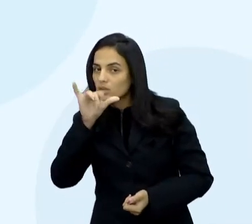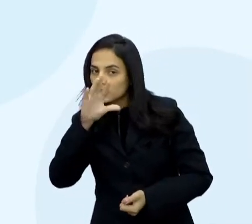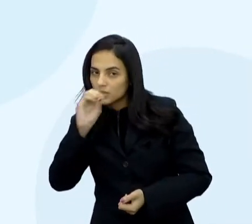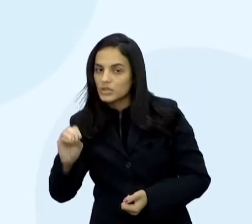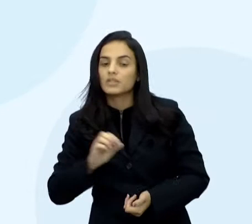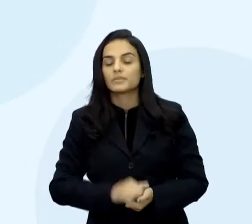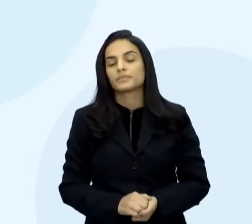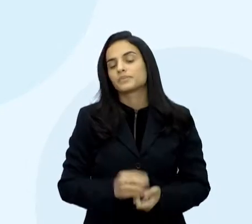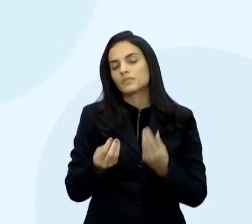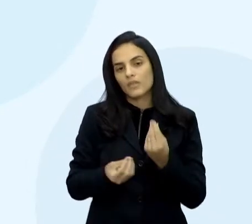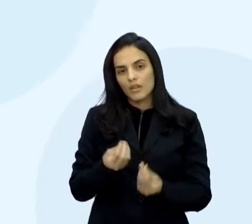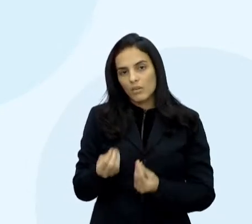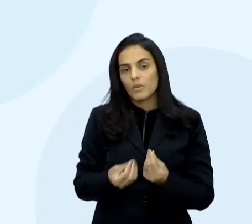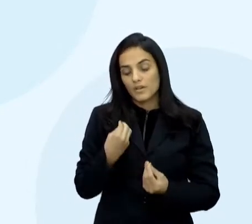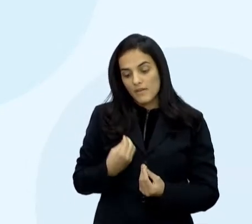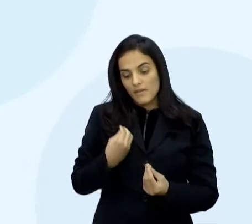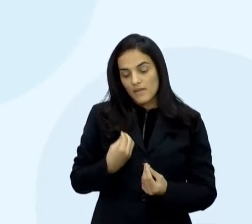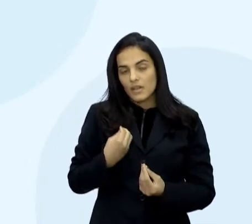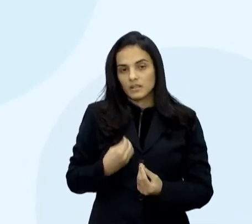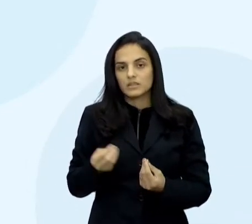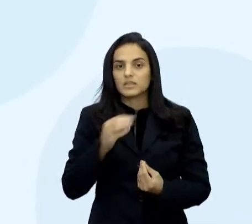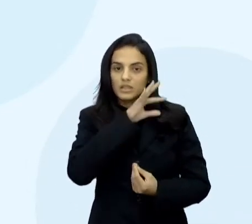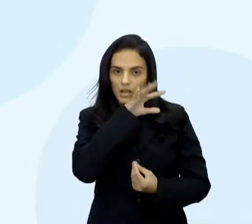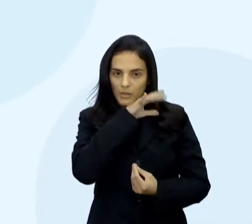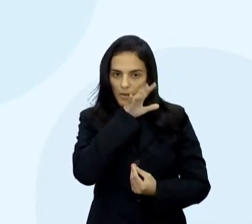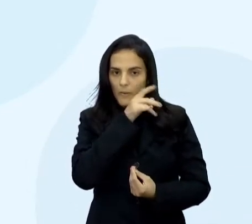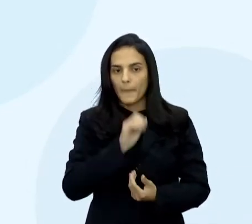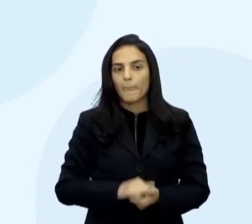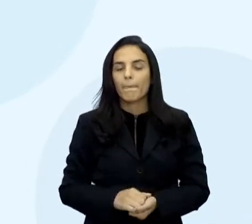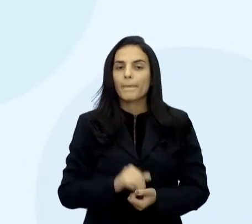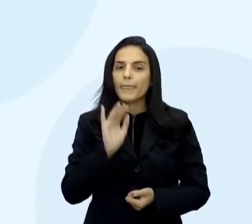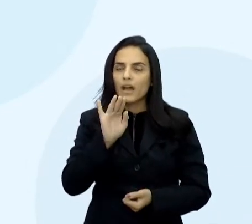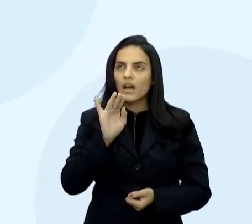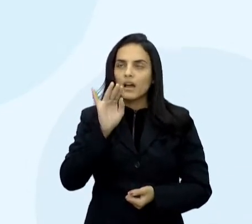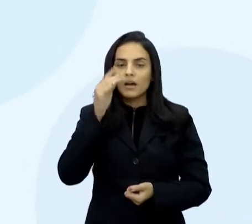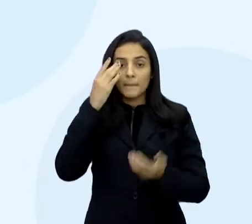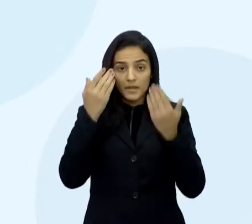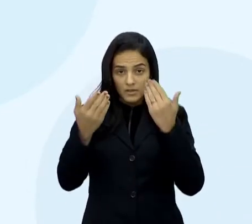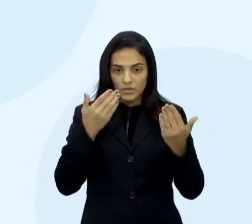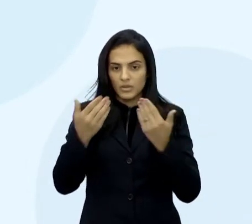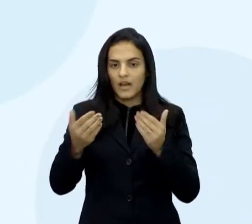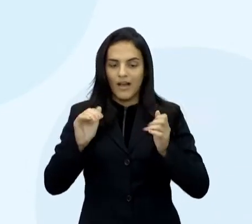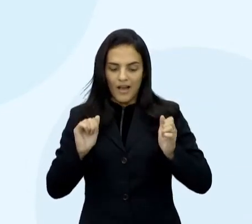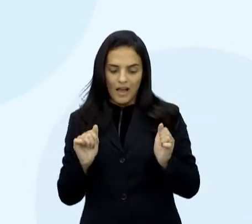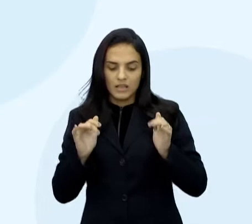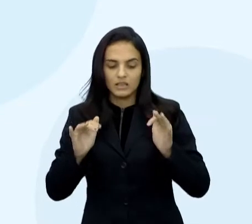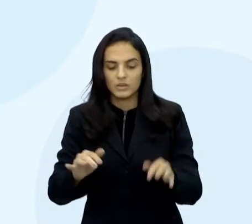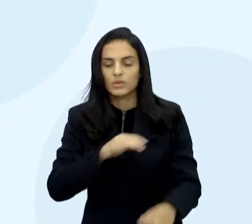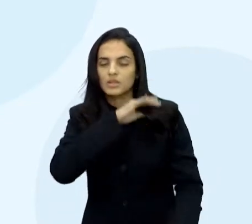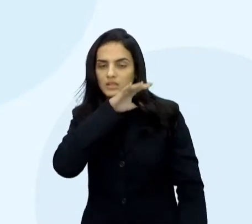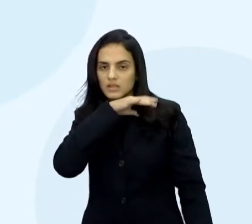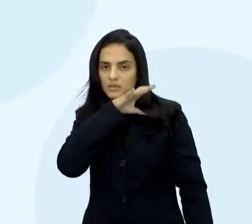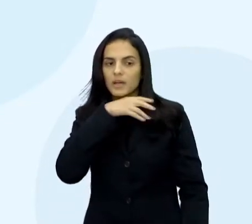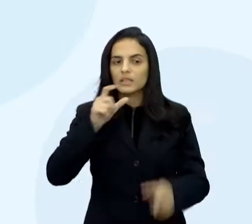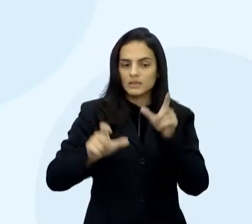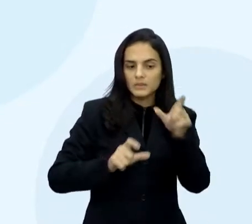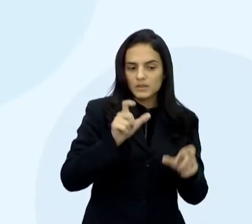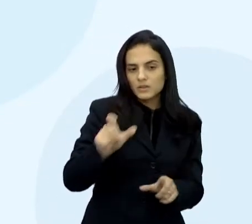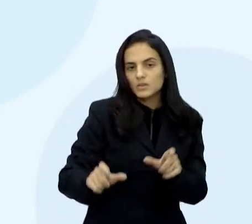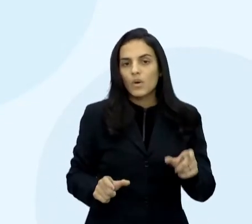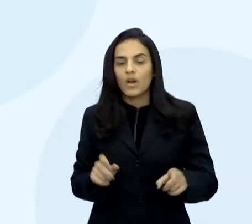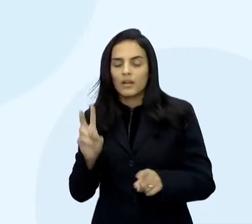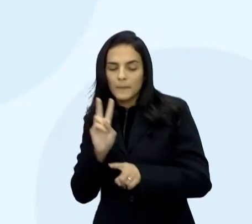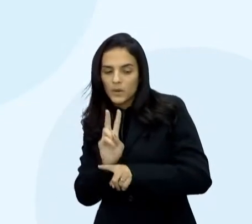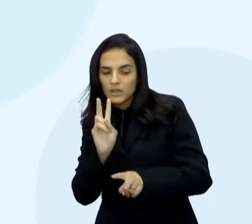de vivência de uma espécie animal. E na psicologia, ações de animais ou indivíduos na